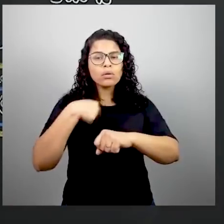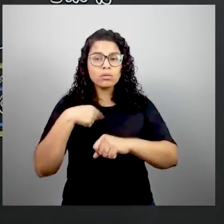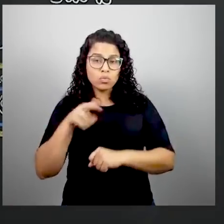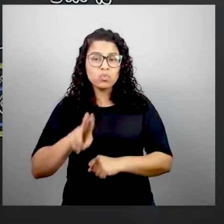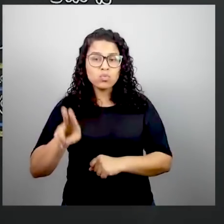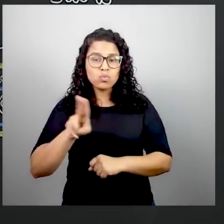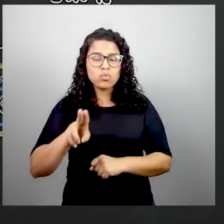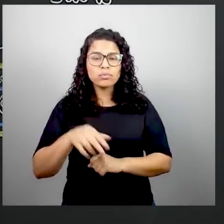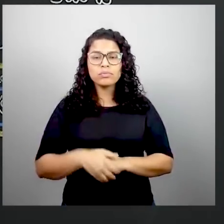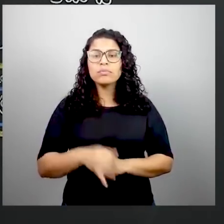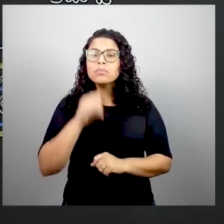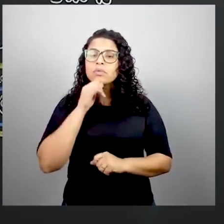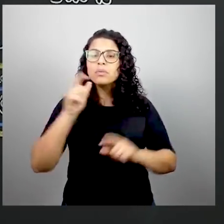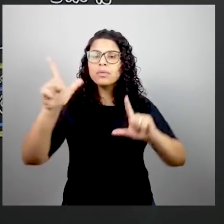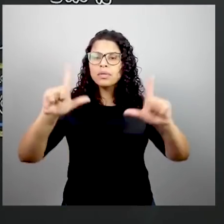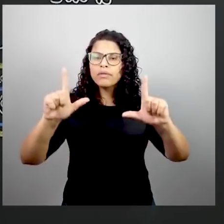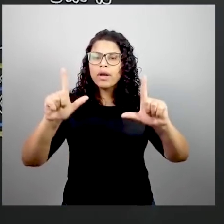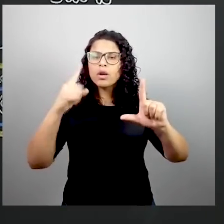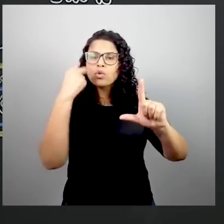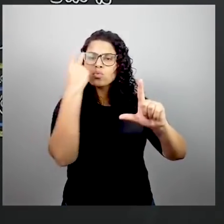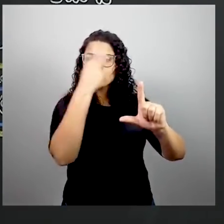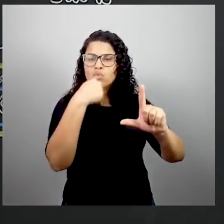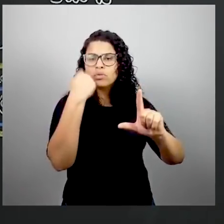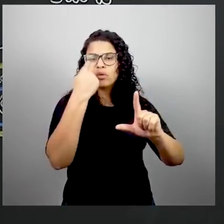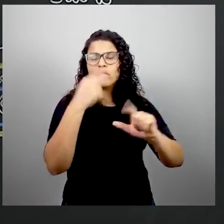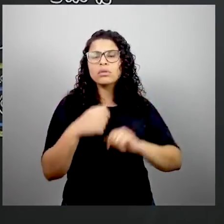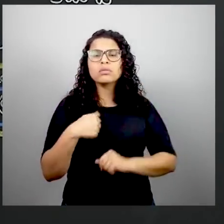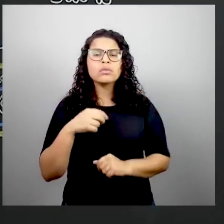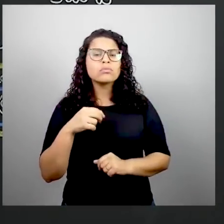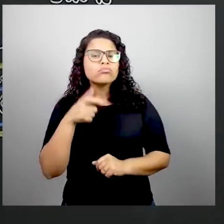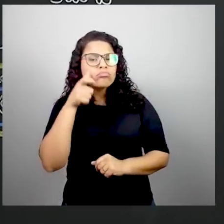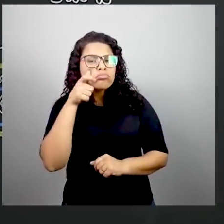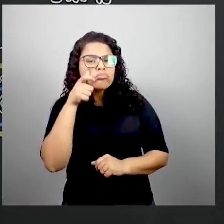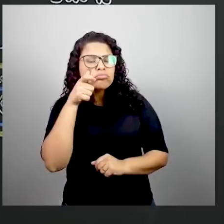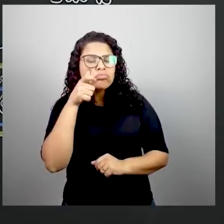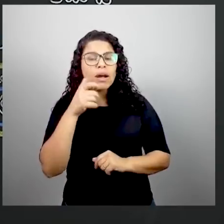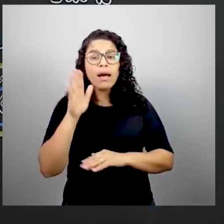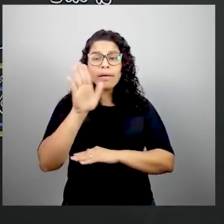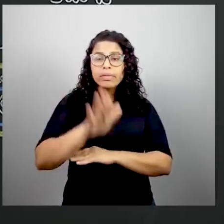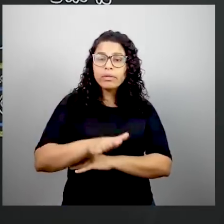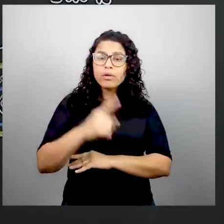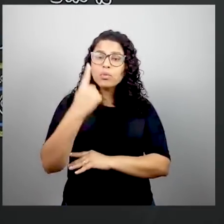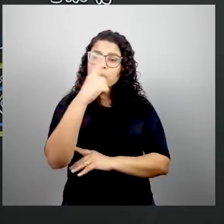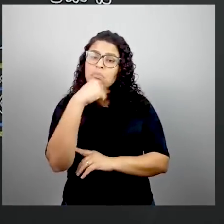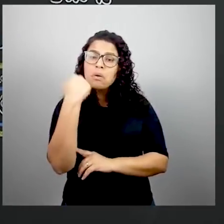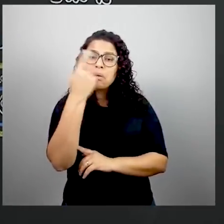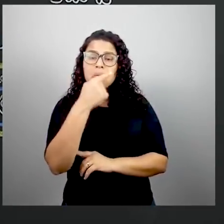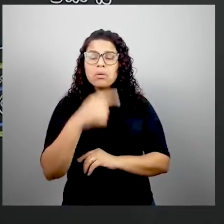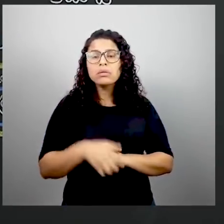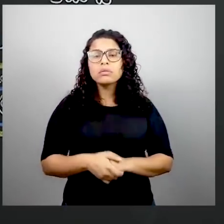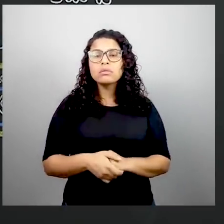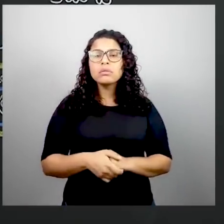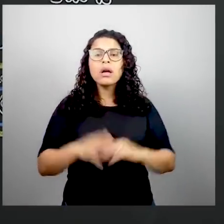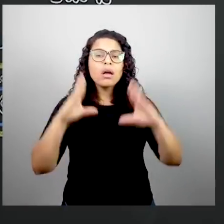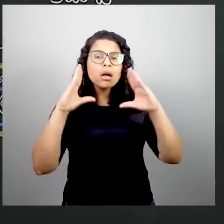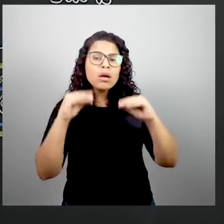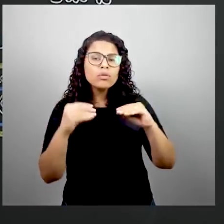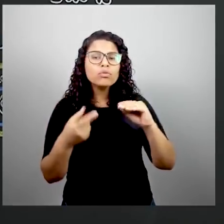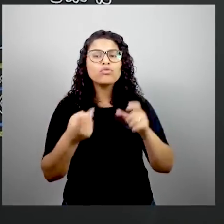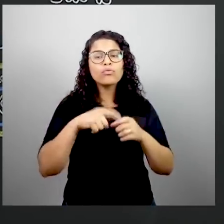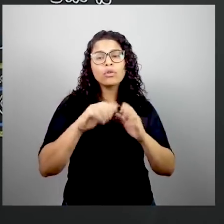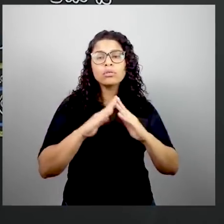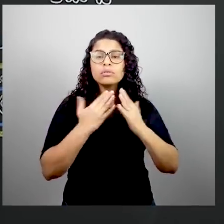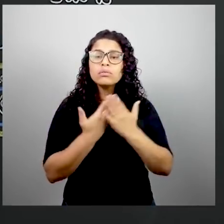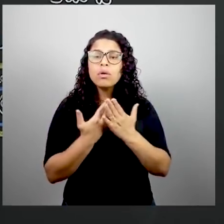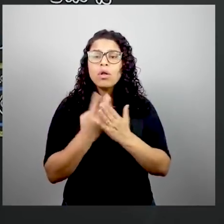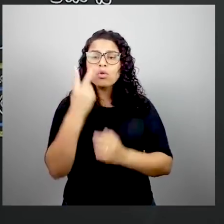fica ligada. Então, você assiste 2 horas de manhã, aí à tarde alguém fica na sua casa, assiste 1 horinha, à noite quando você volta